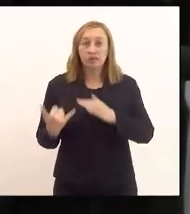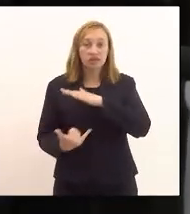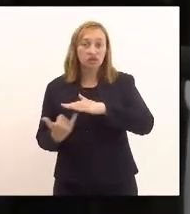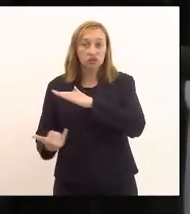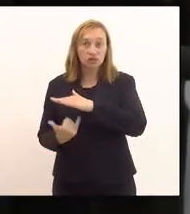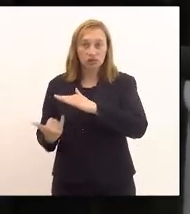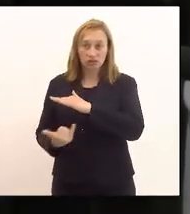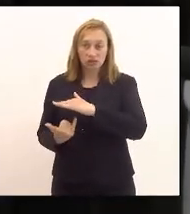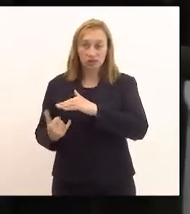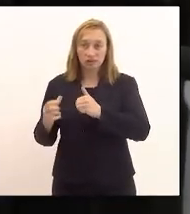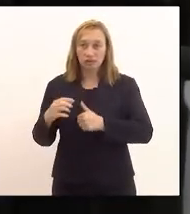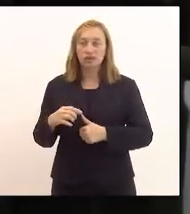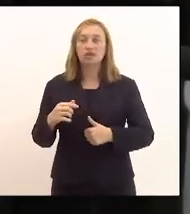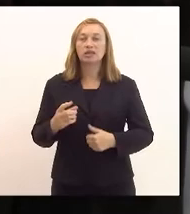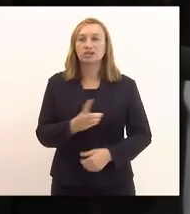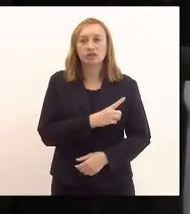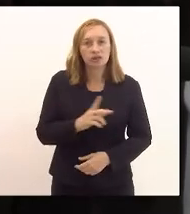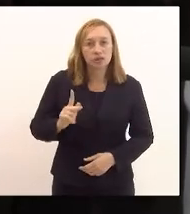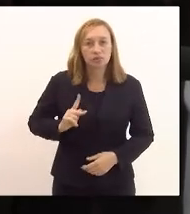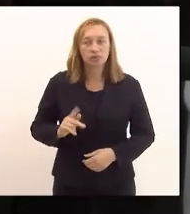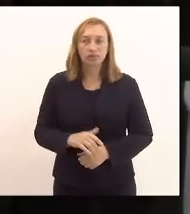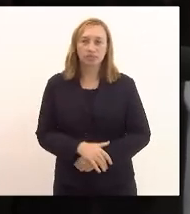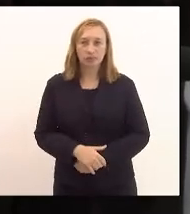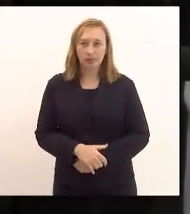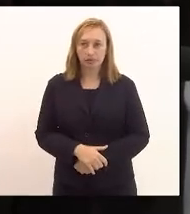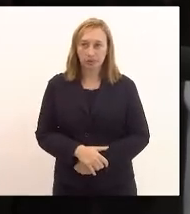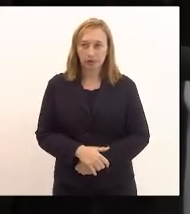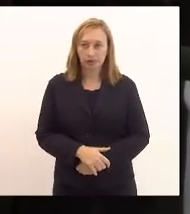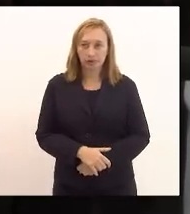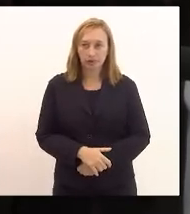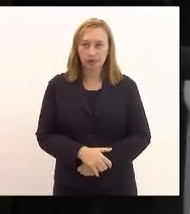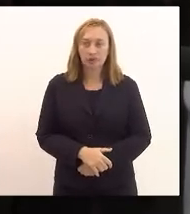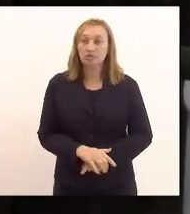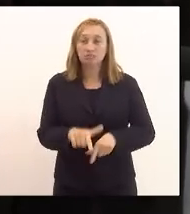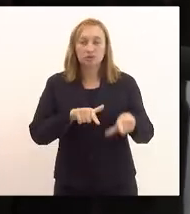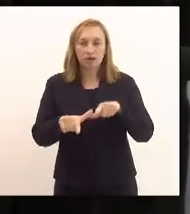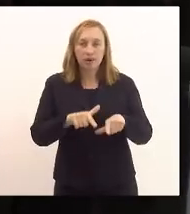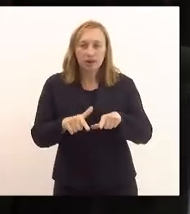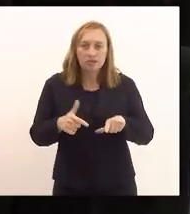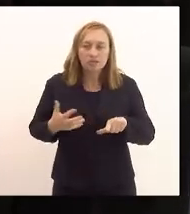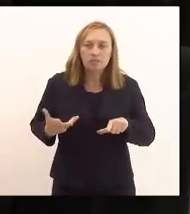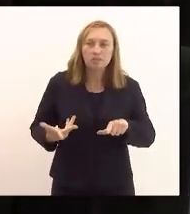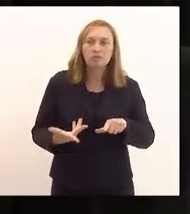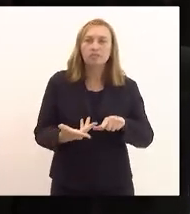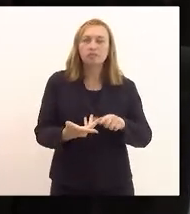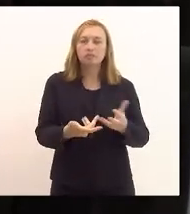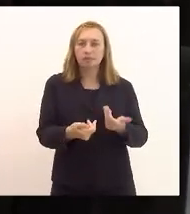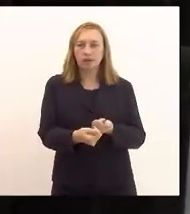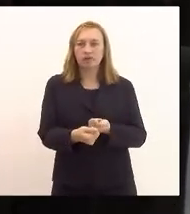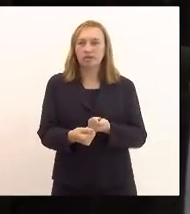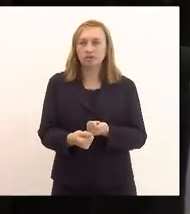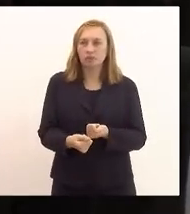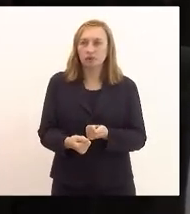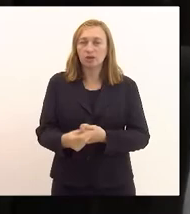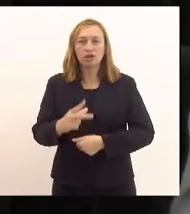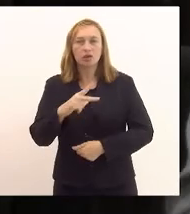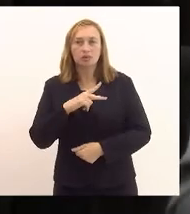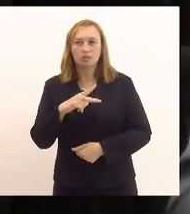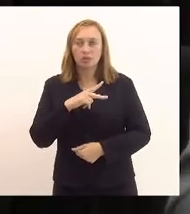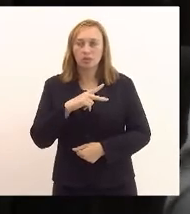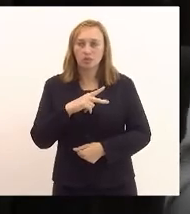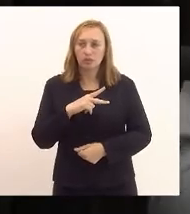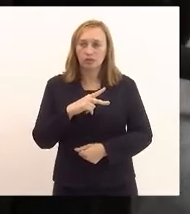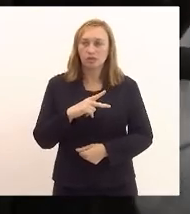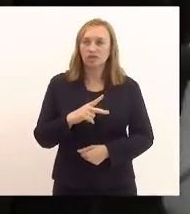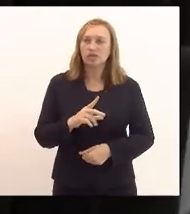que é a Defensoria Pública a defensoria exerce função essencial para a própria existência do